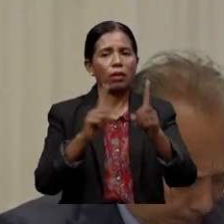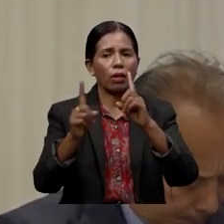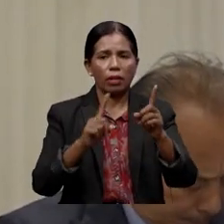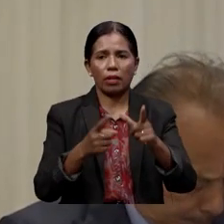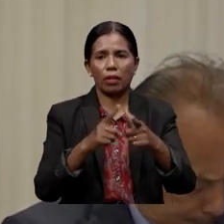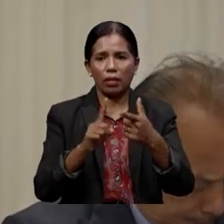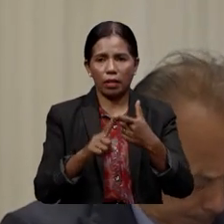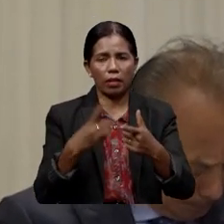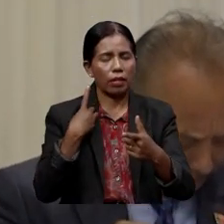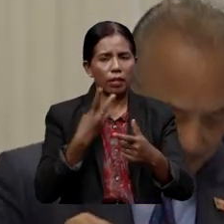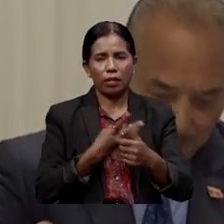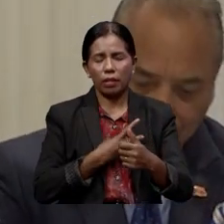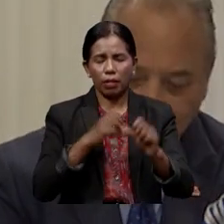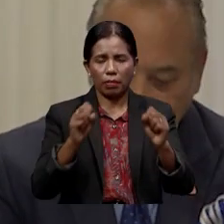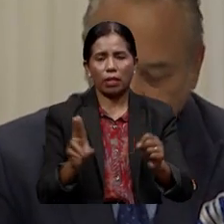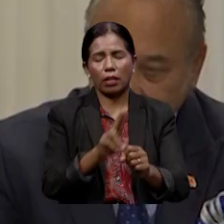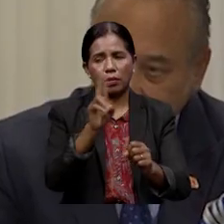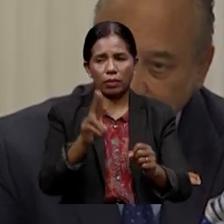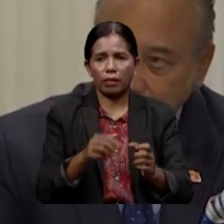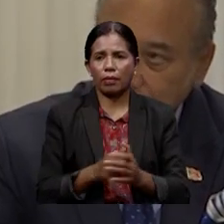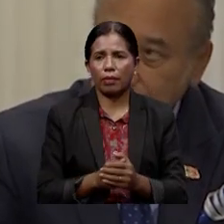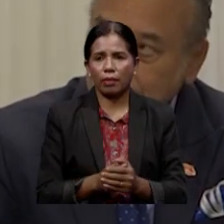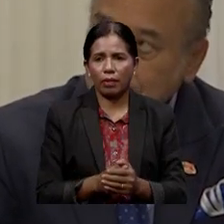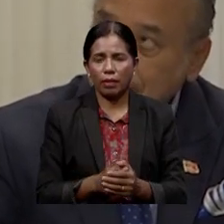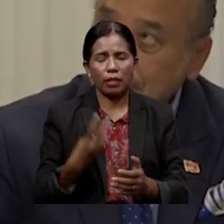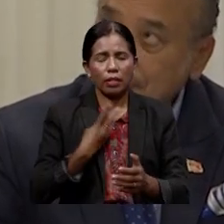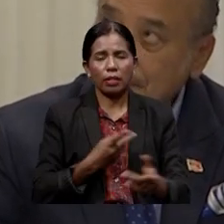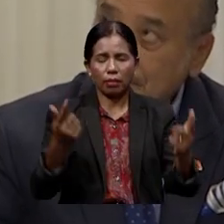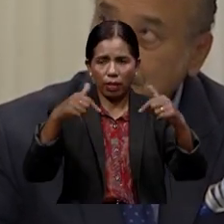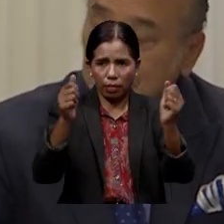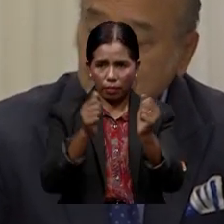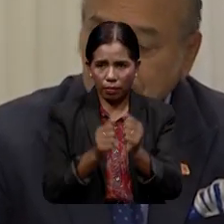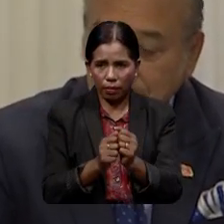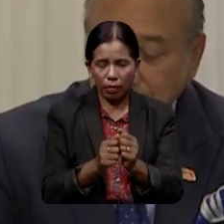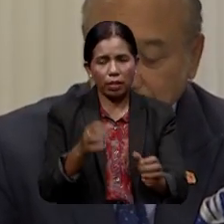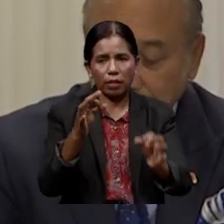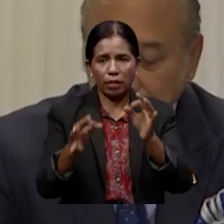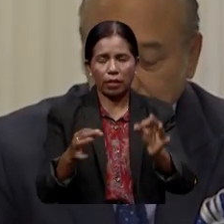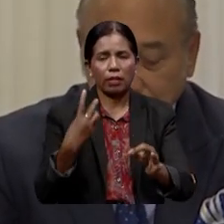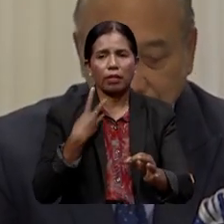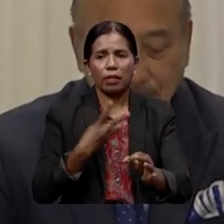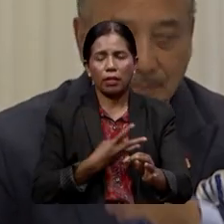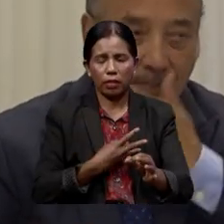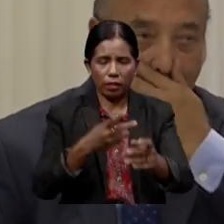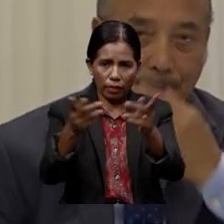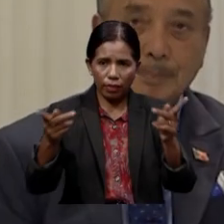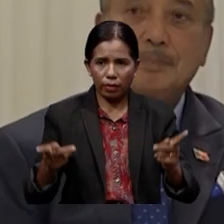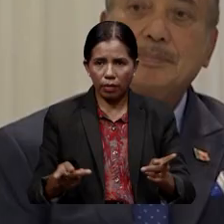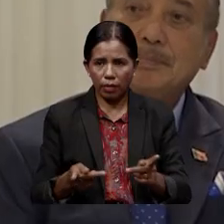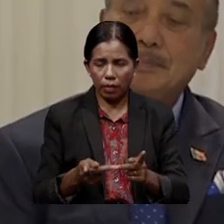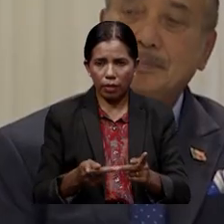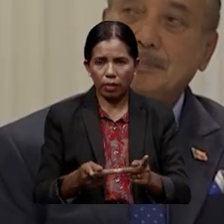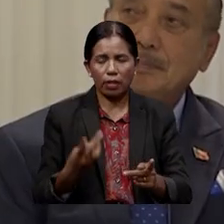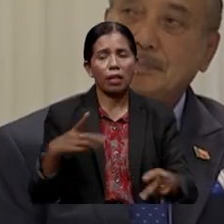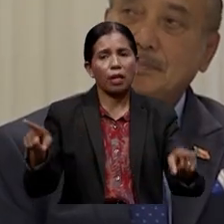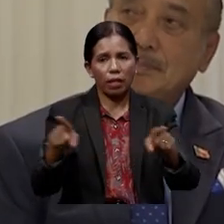mas vou dizer aquilo que é mais importante. Nós estamos aqui, enquanto pessoas ligadas à área, também, não é